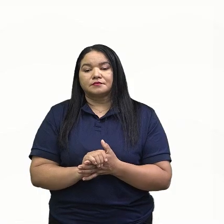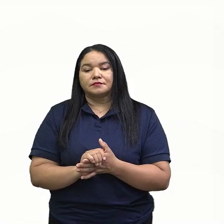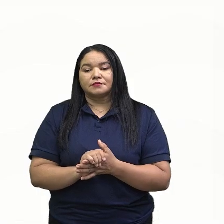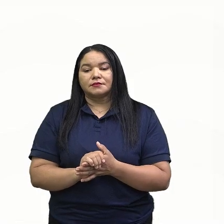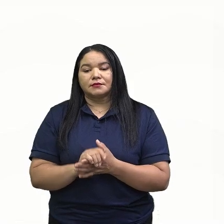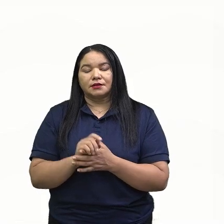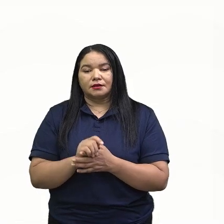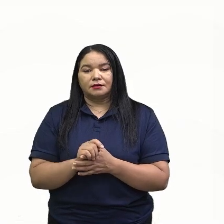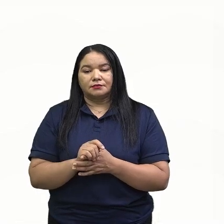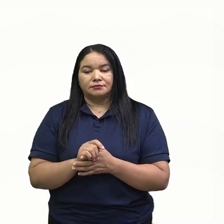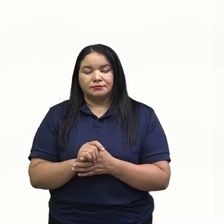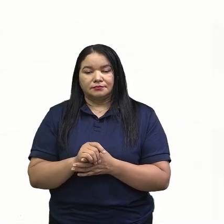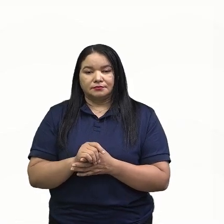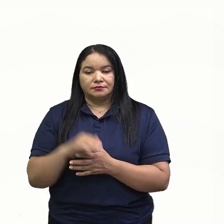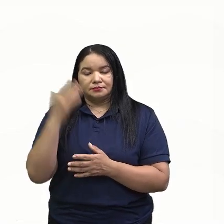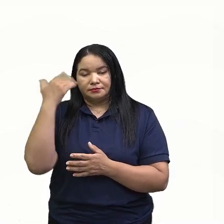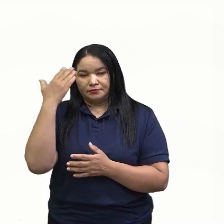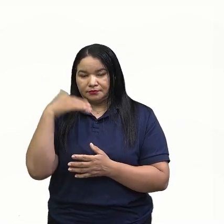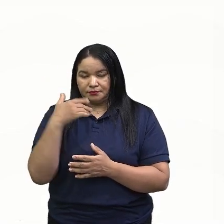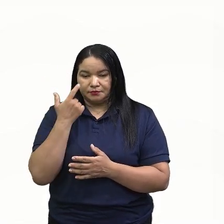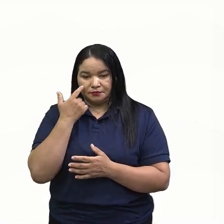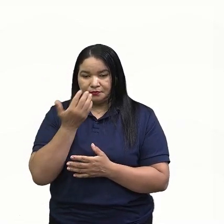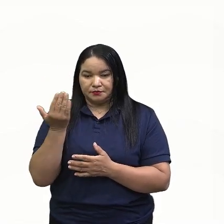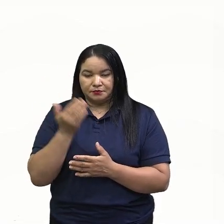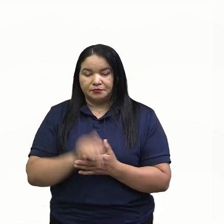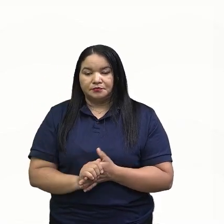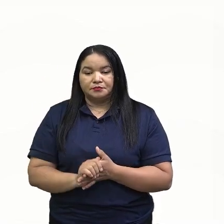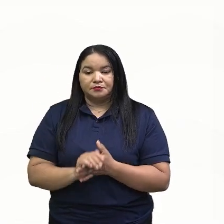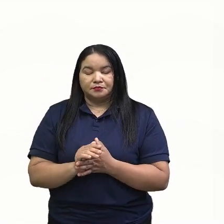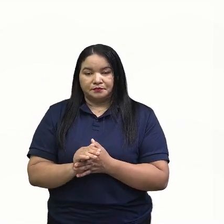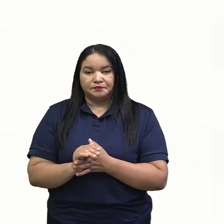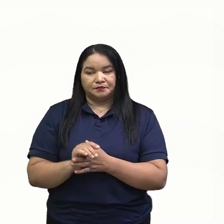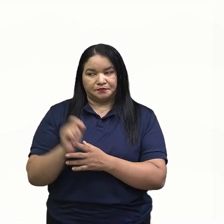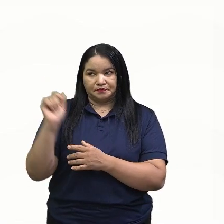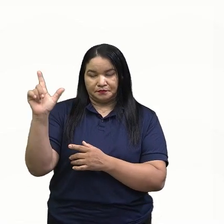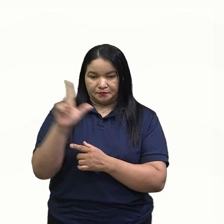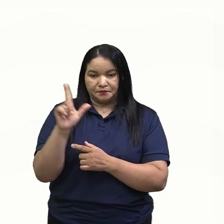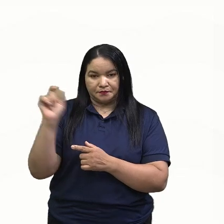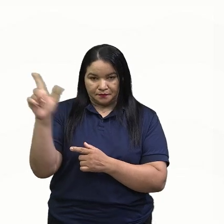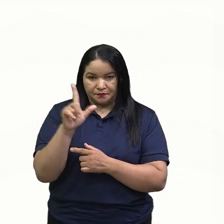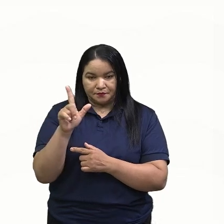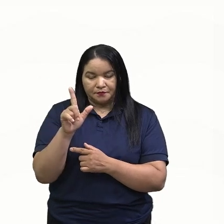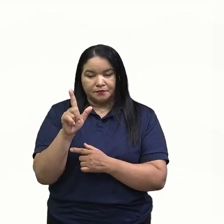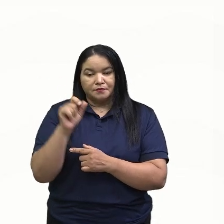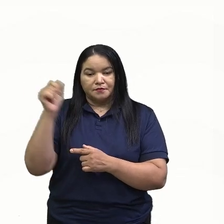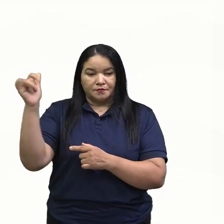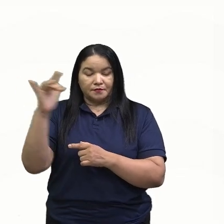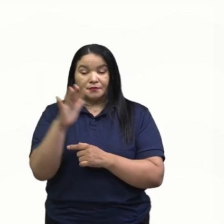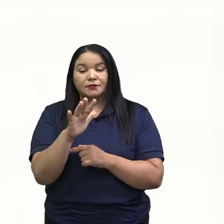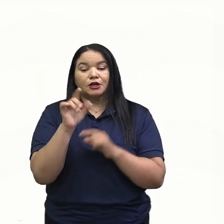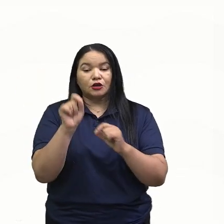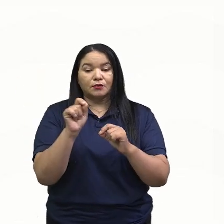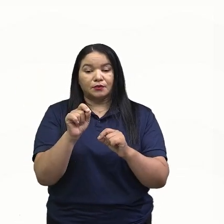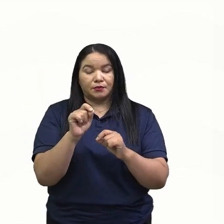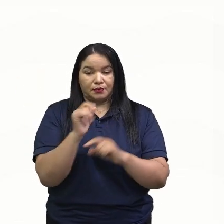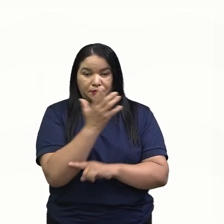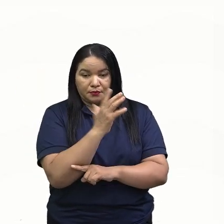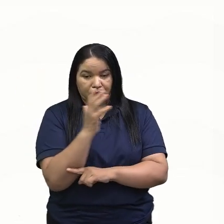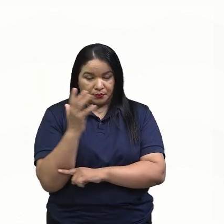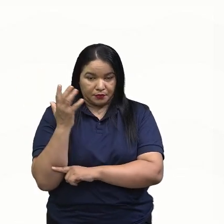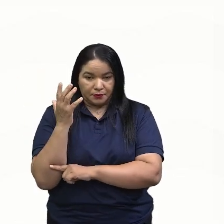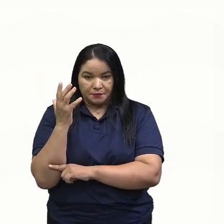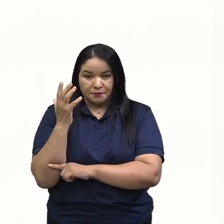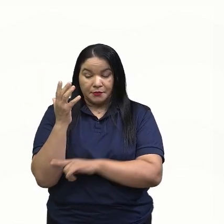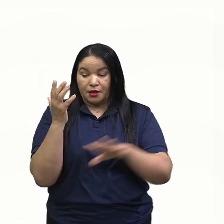esquema. Veja só, né, que a energia do sol nas plantas, ela produz aqui a fotossíntese,